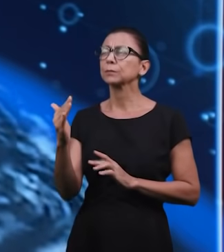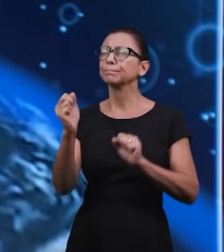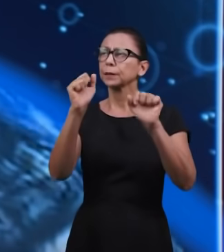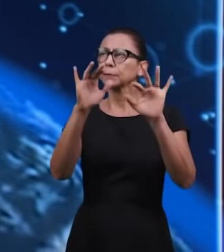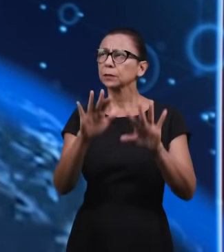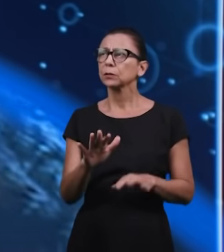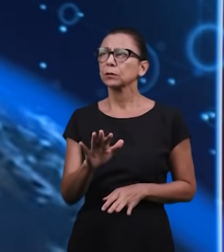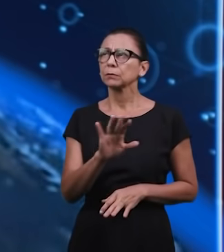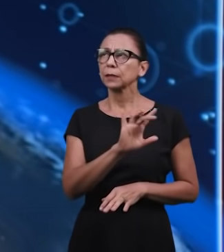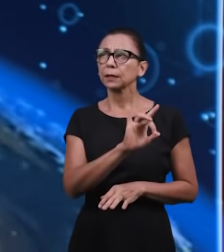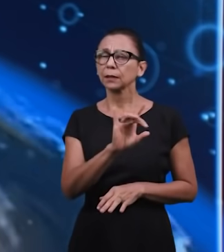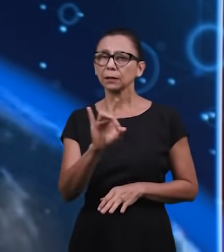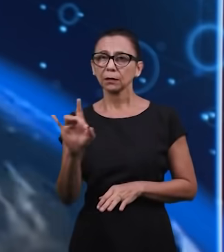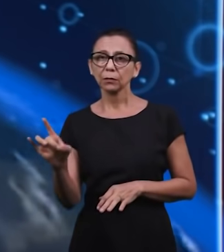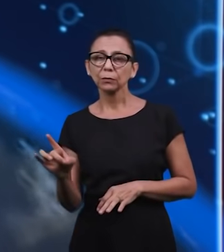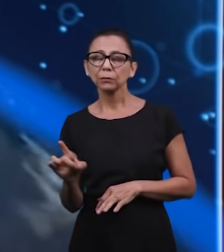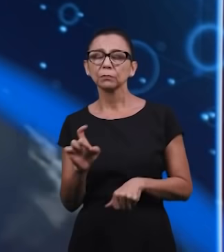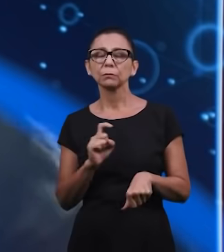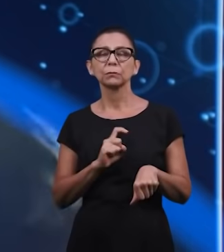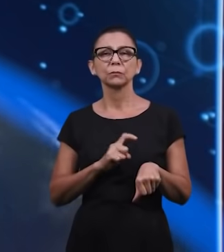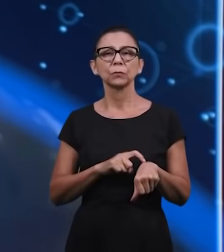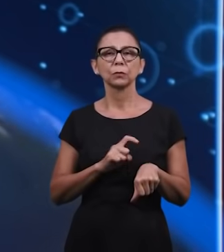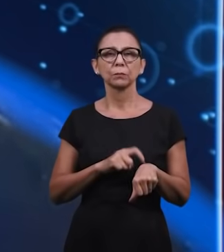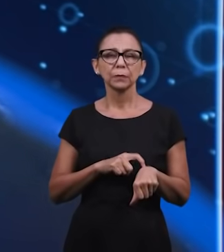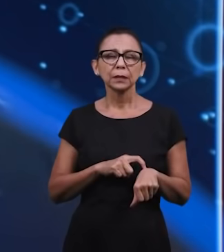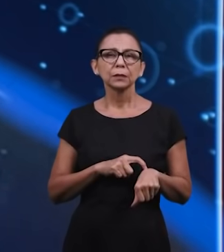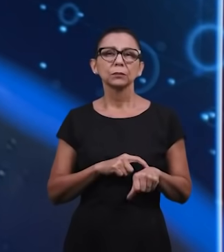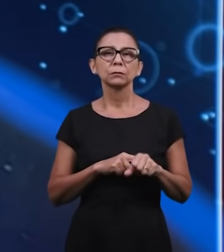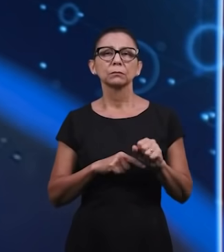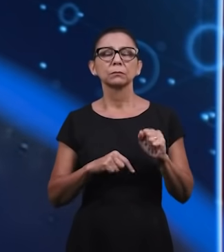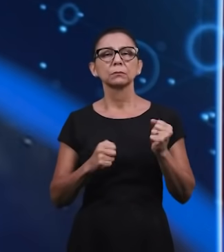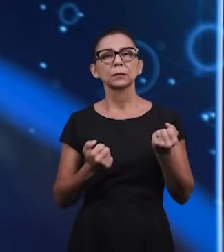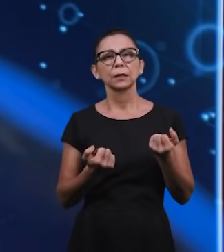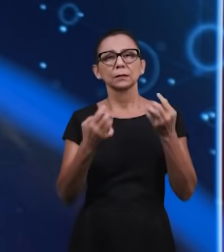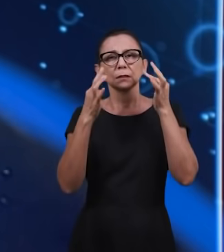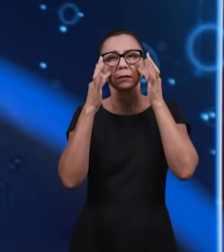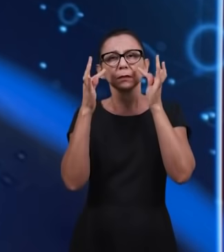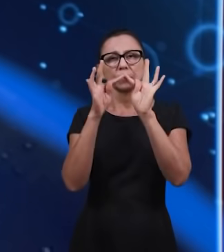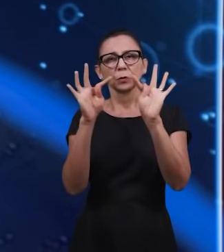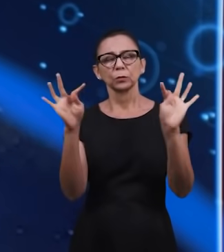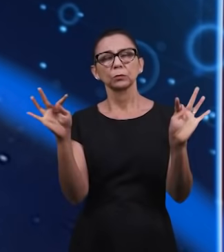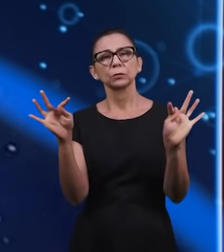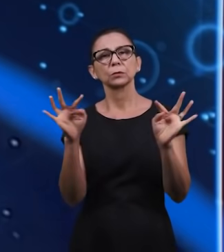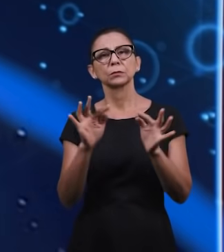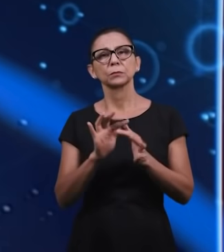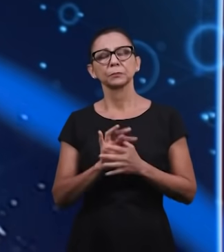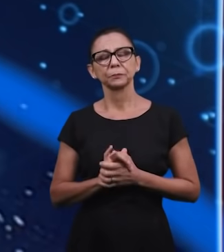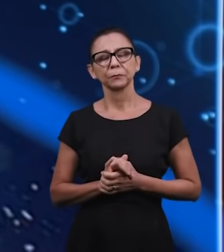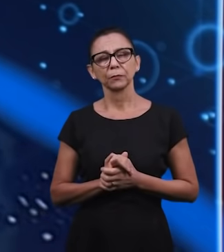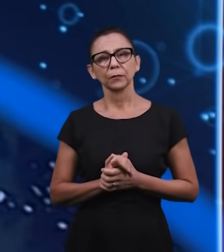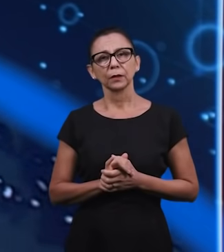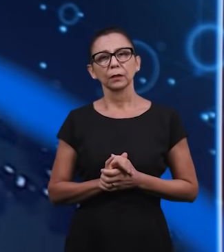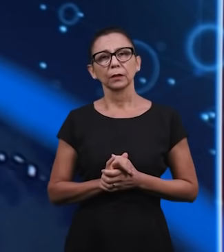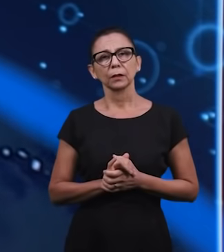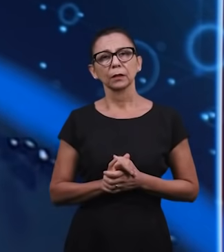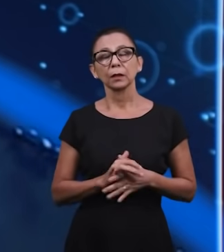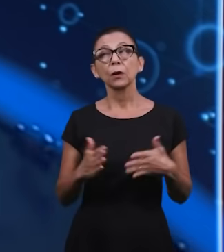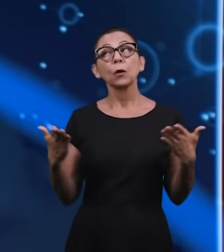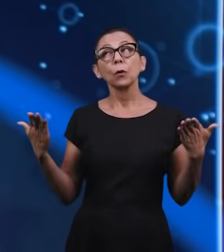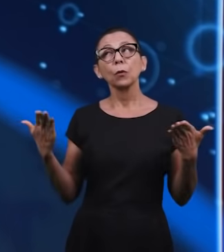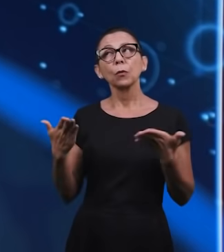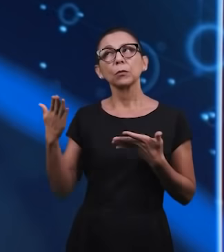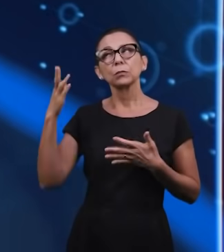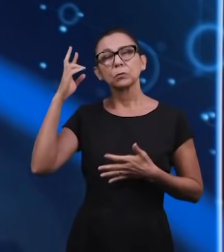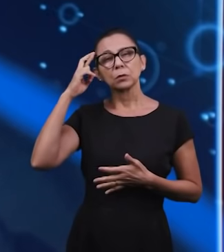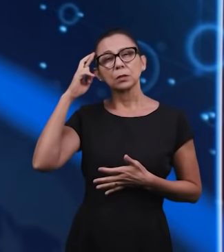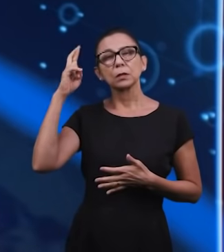pedimos uma bênção sobre nós durante toda a transmissão destes testemunhos, para que hoje, Senhor